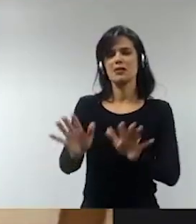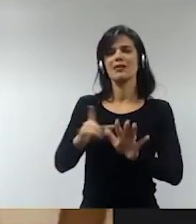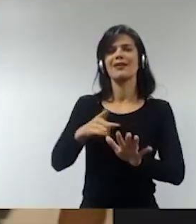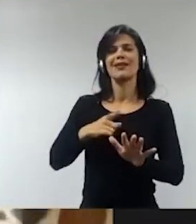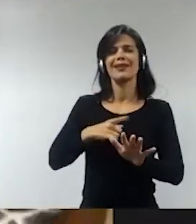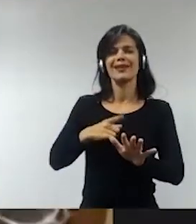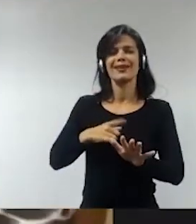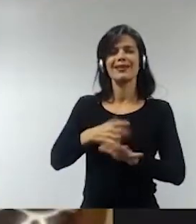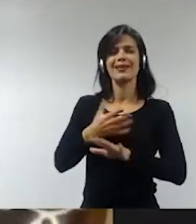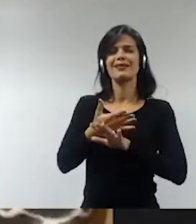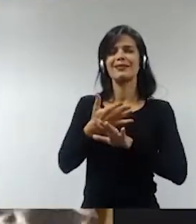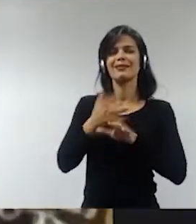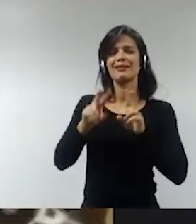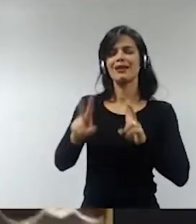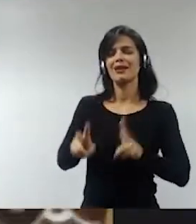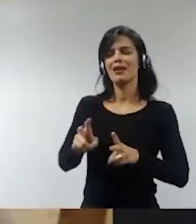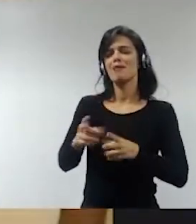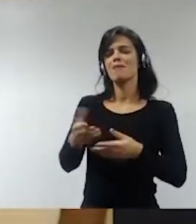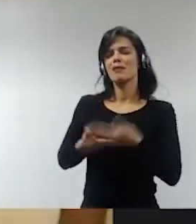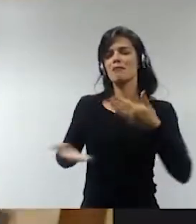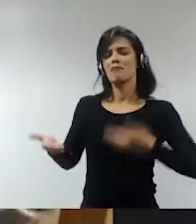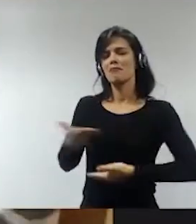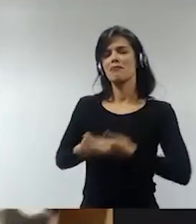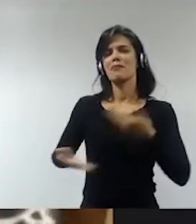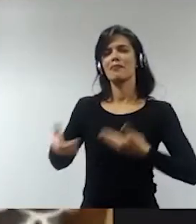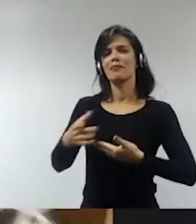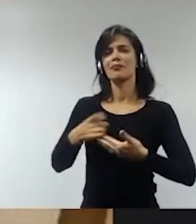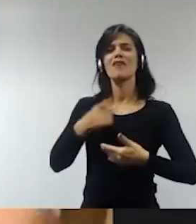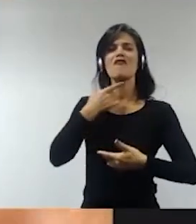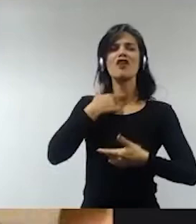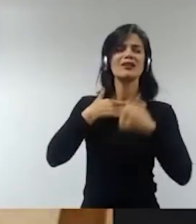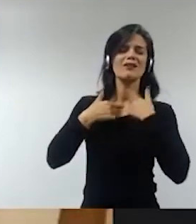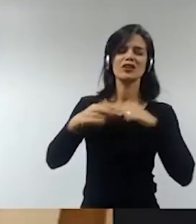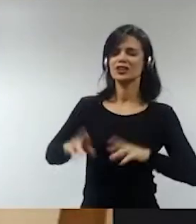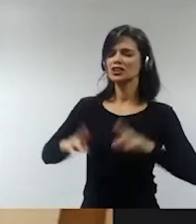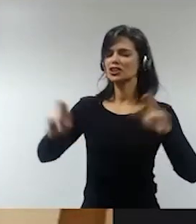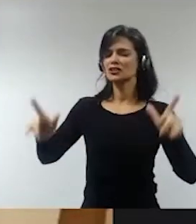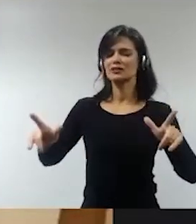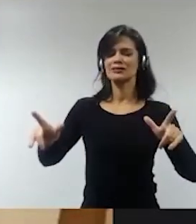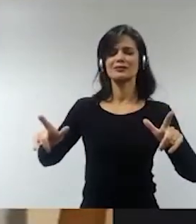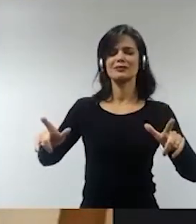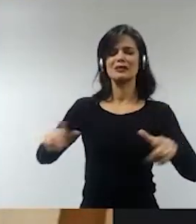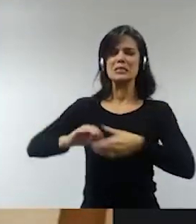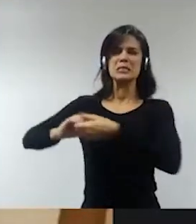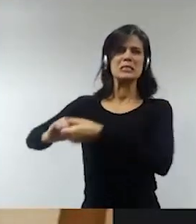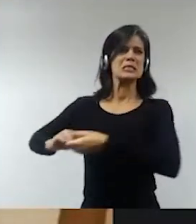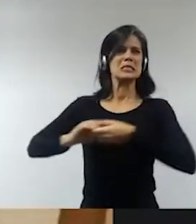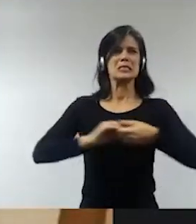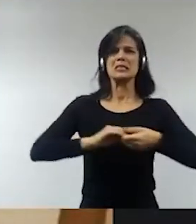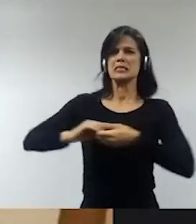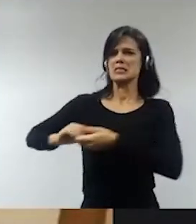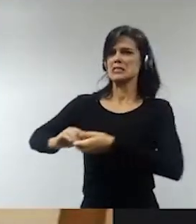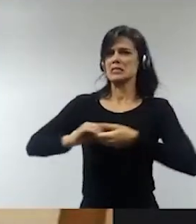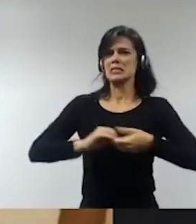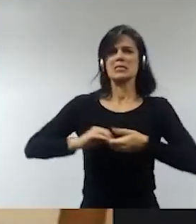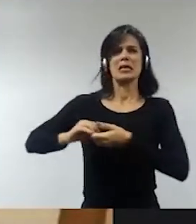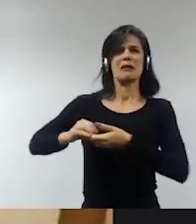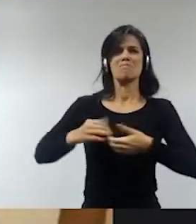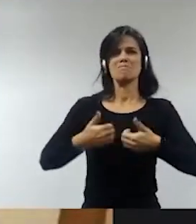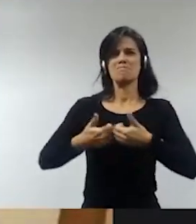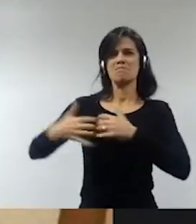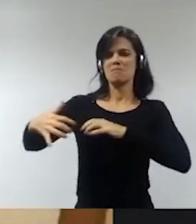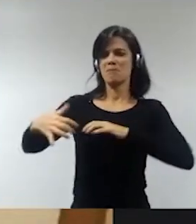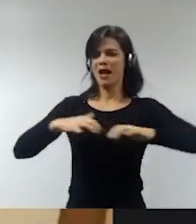multidisciplinar, são interesses antagônicos e cada um querendo puxar o cobertor que é o mesmo para sua